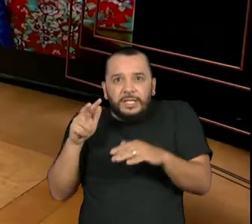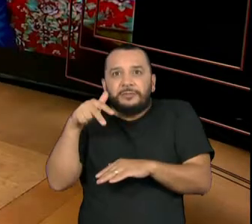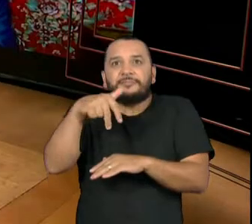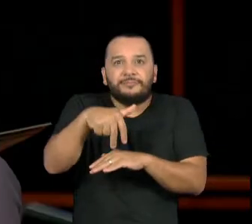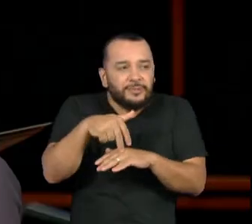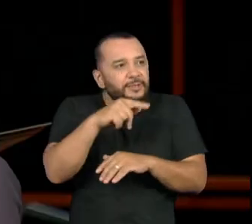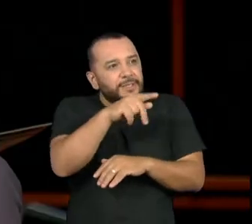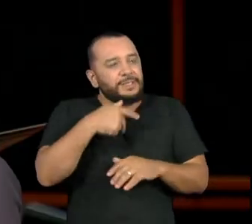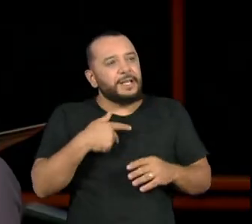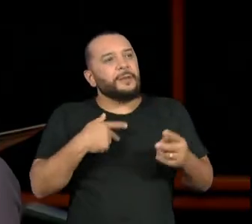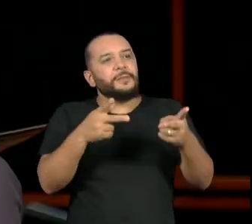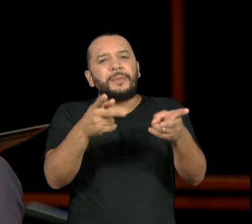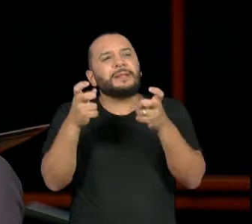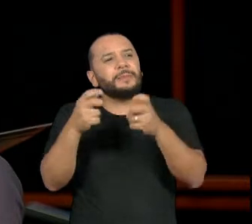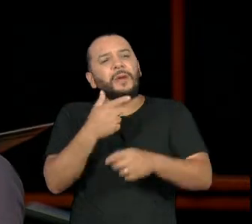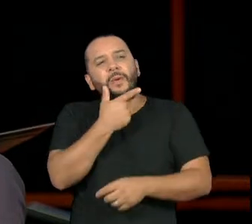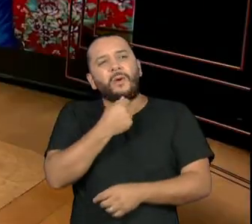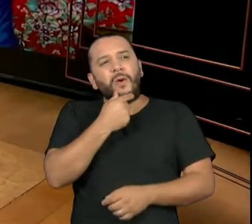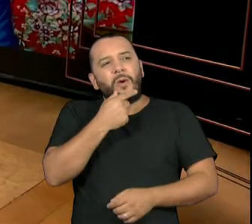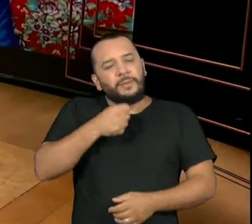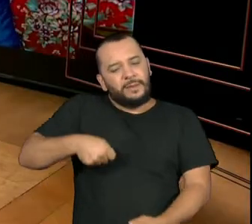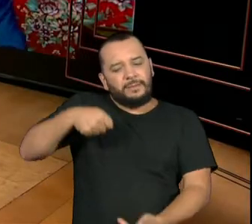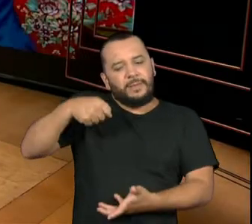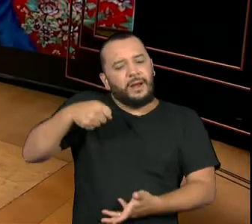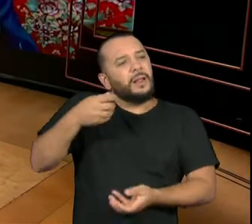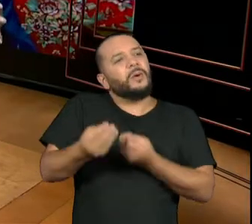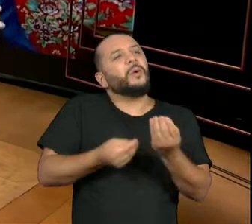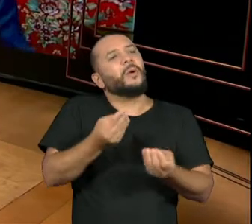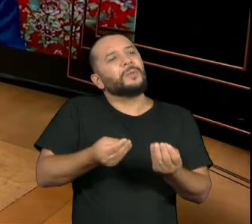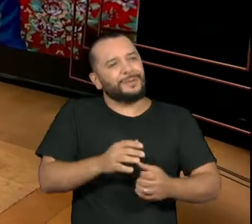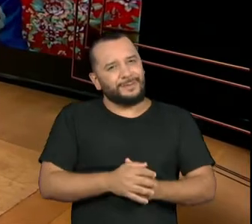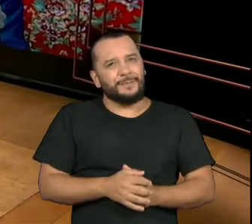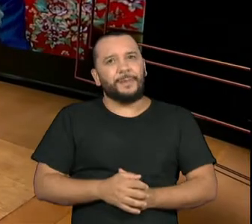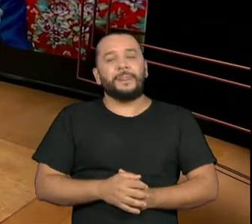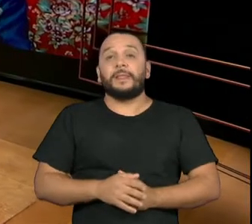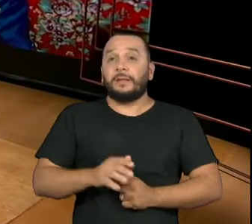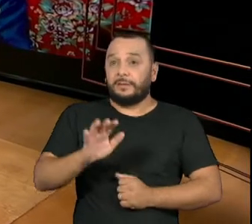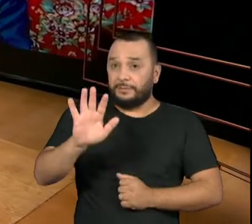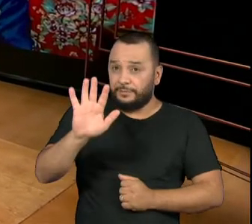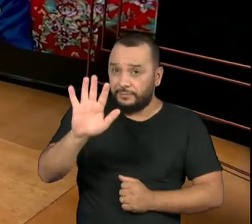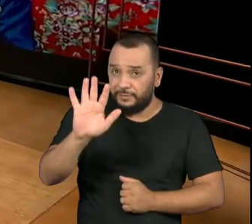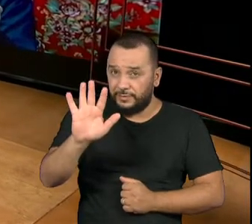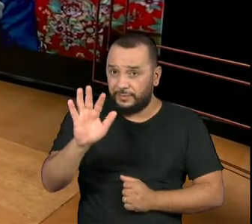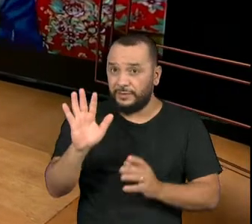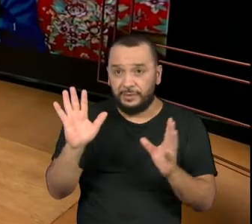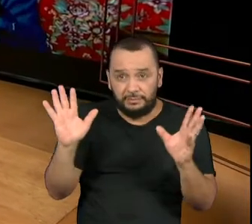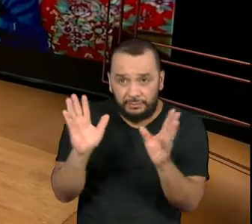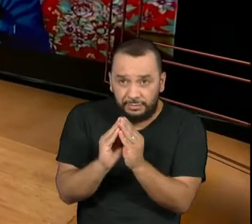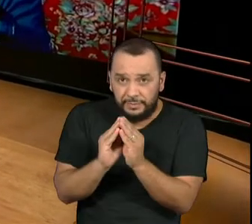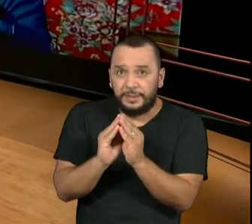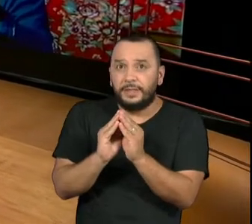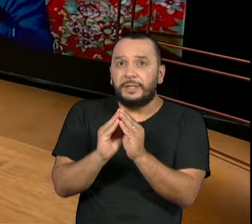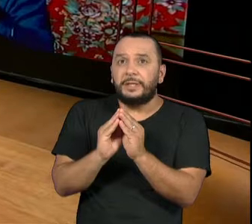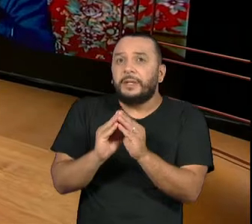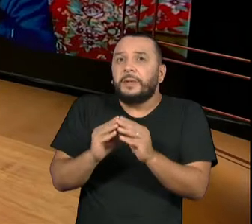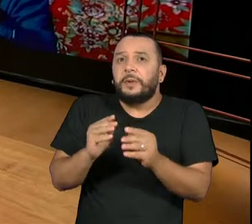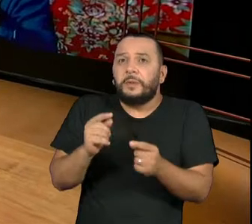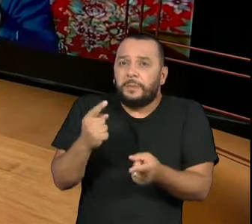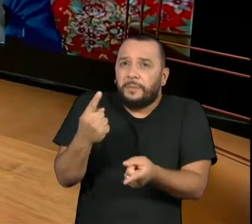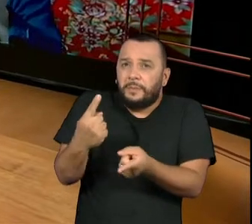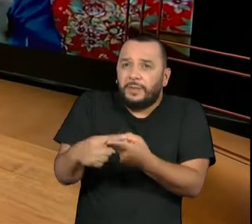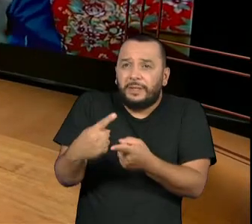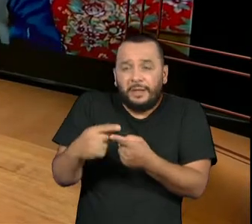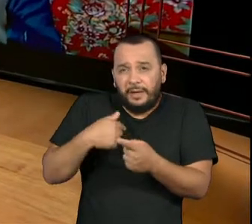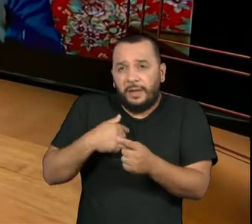homem da mala. Como é que é essa história? Bom, só um pouco para dizer por que eu fui atrás do homem da